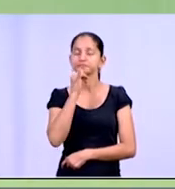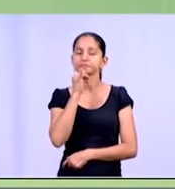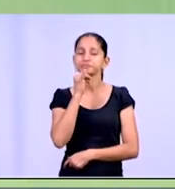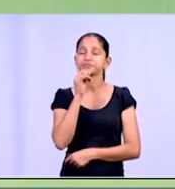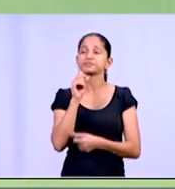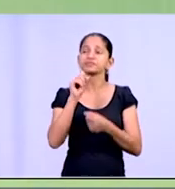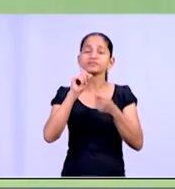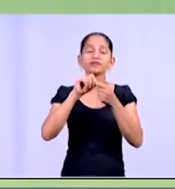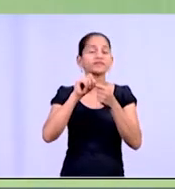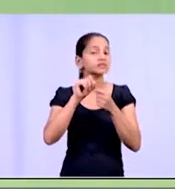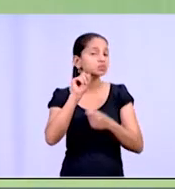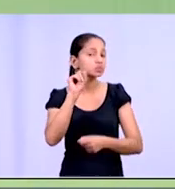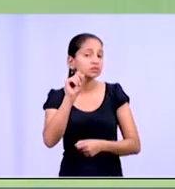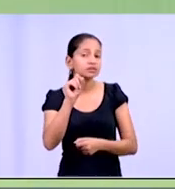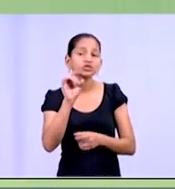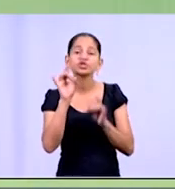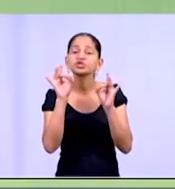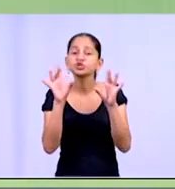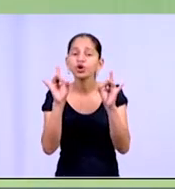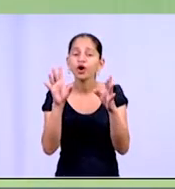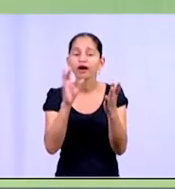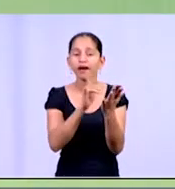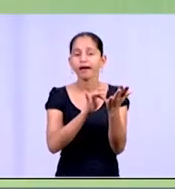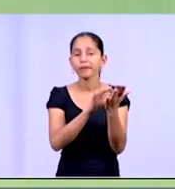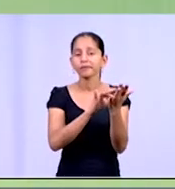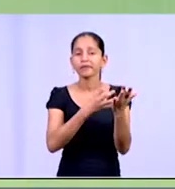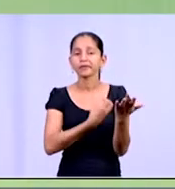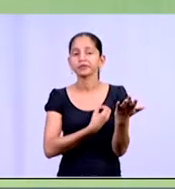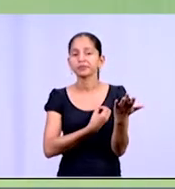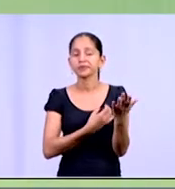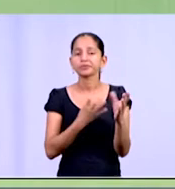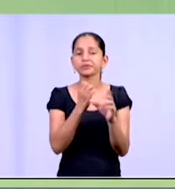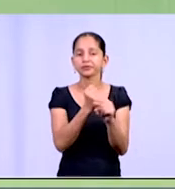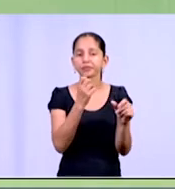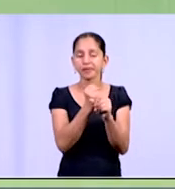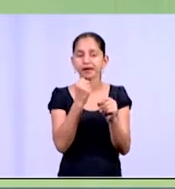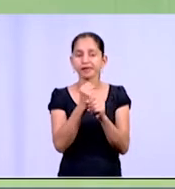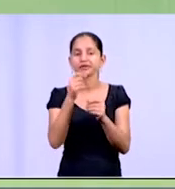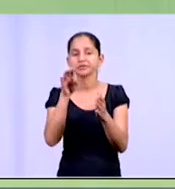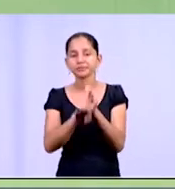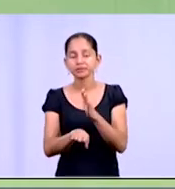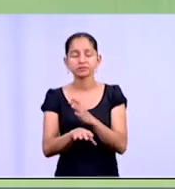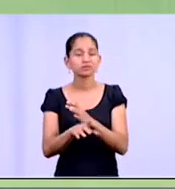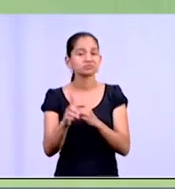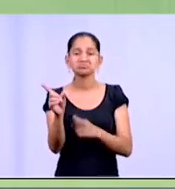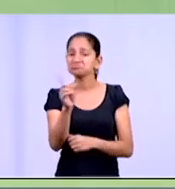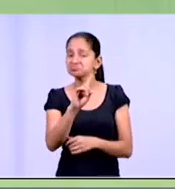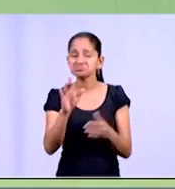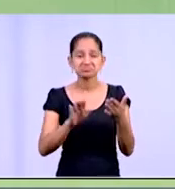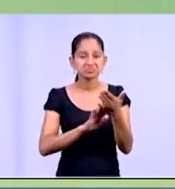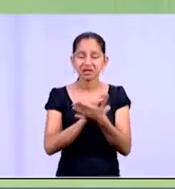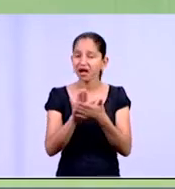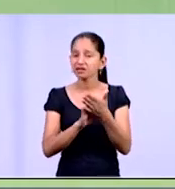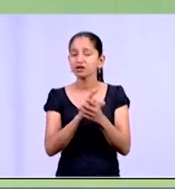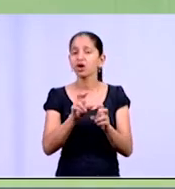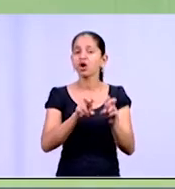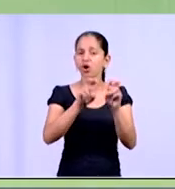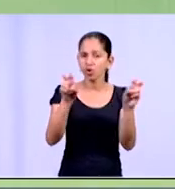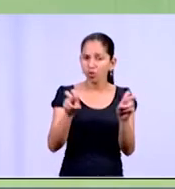era utilizada numa máquina calcular. Então, essa placa-mãe, na verdade, não era para ser utilizada no computador,